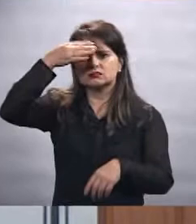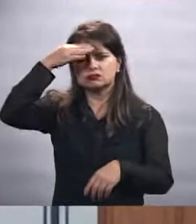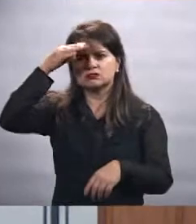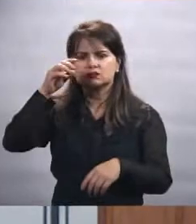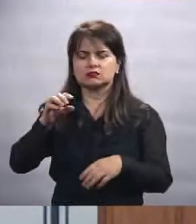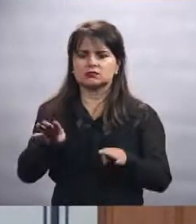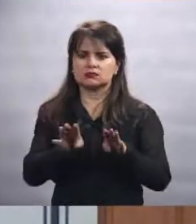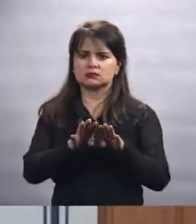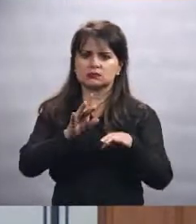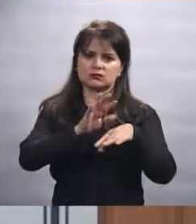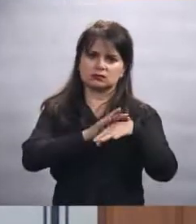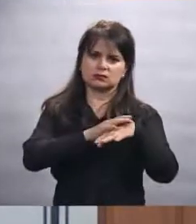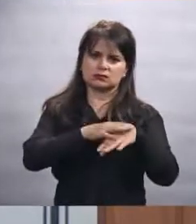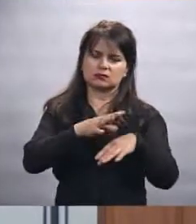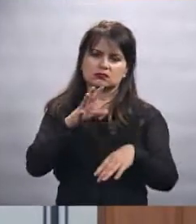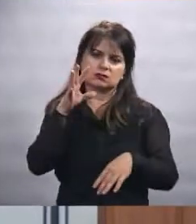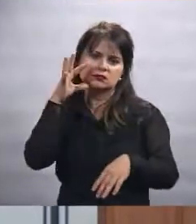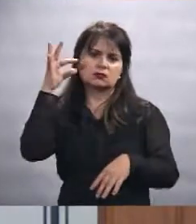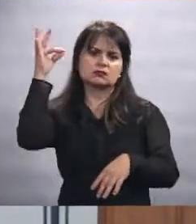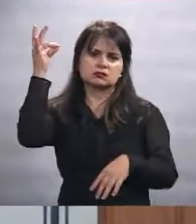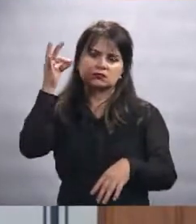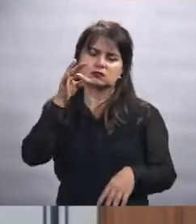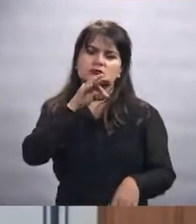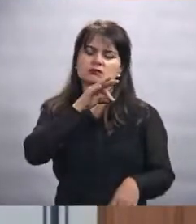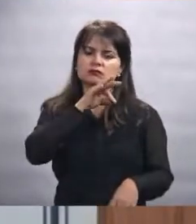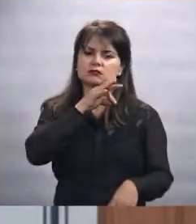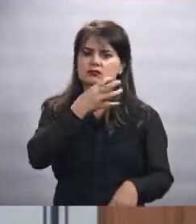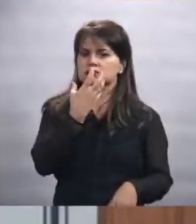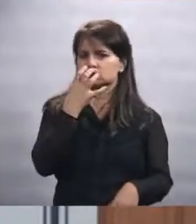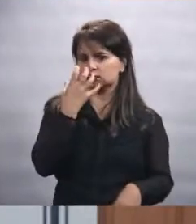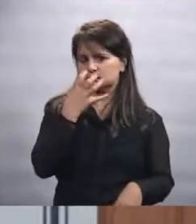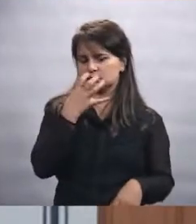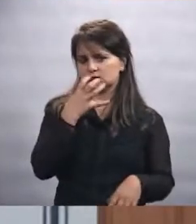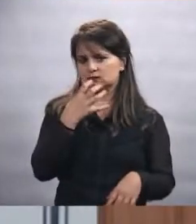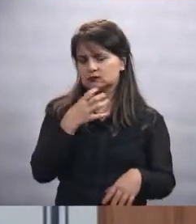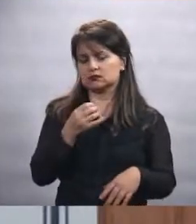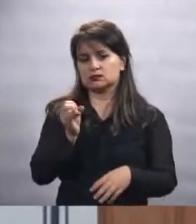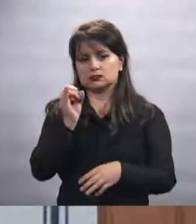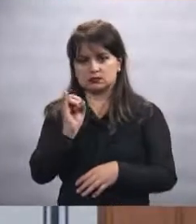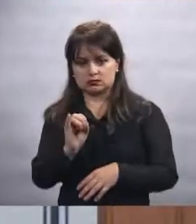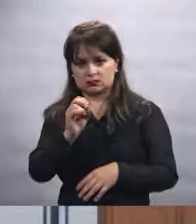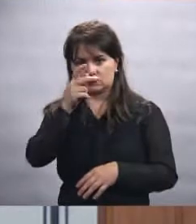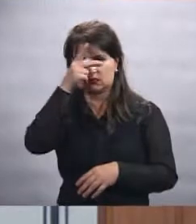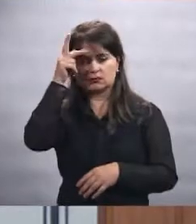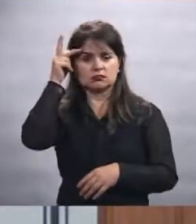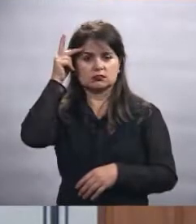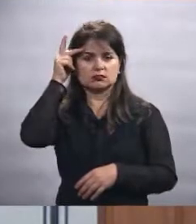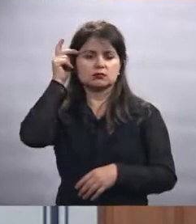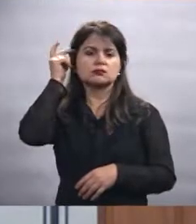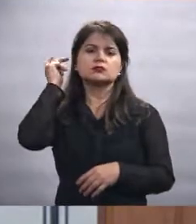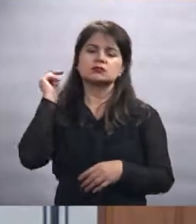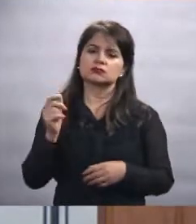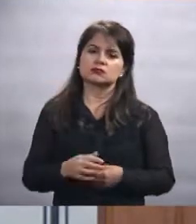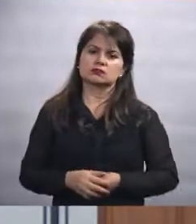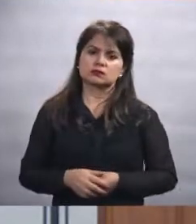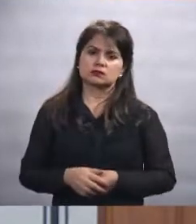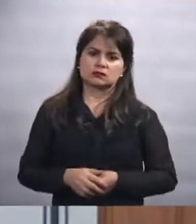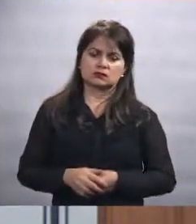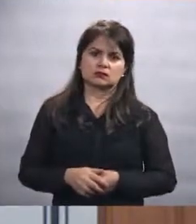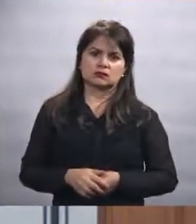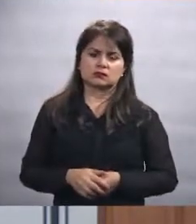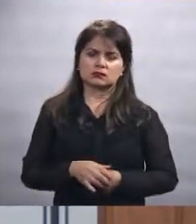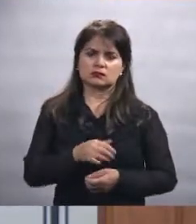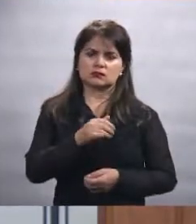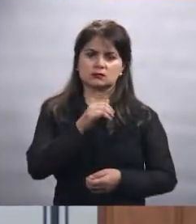É previsto na lei desconto no IPTU, ou seja, as pessoas que implantam